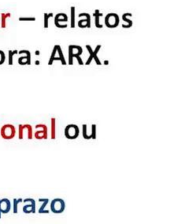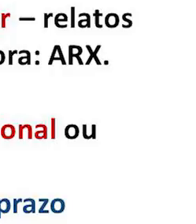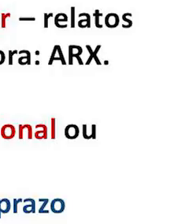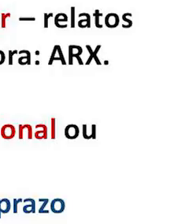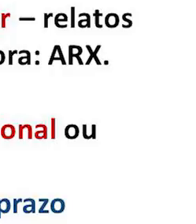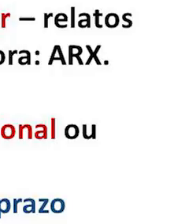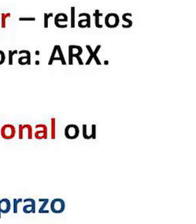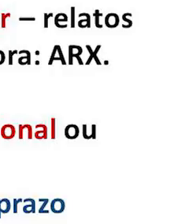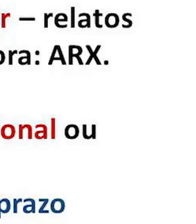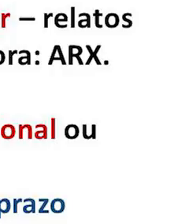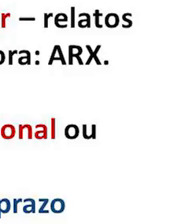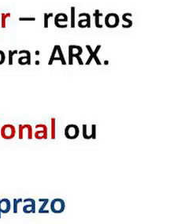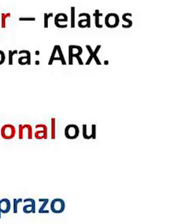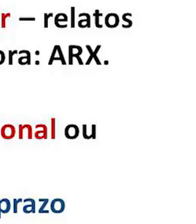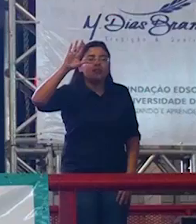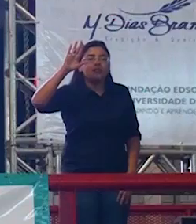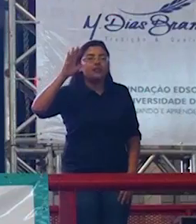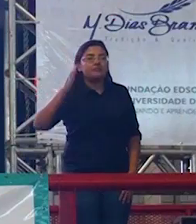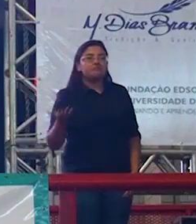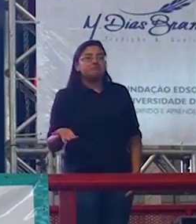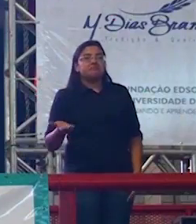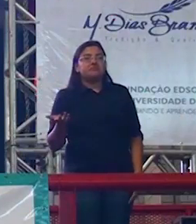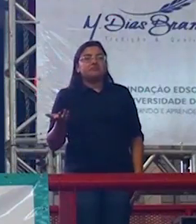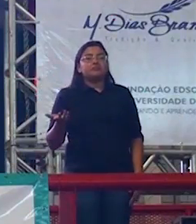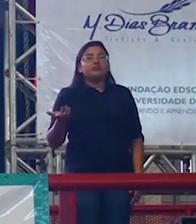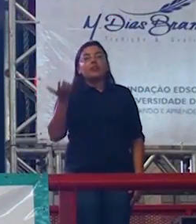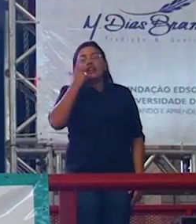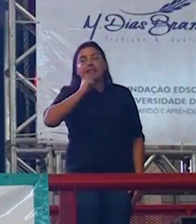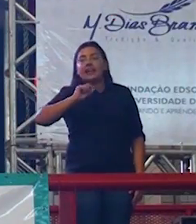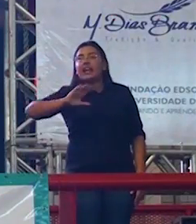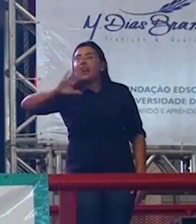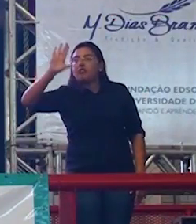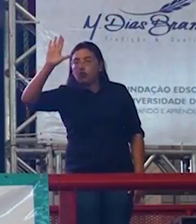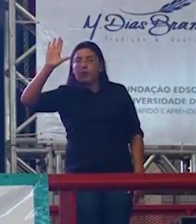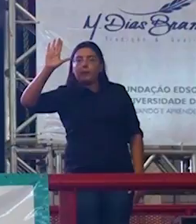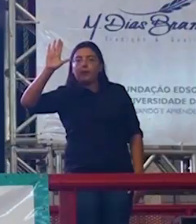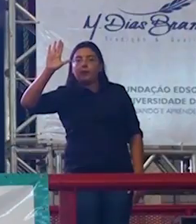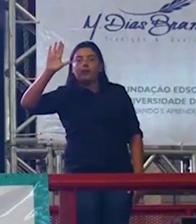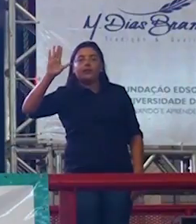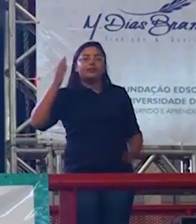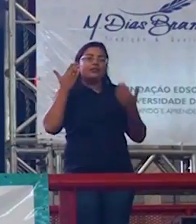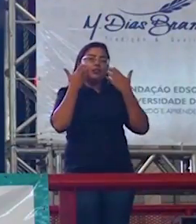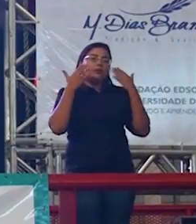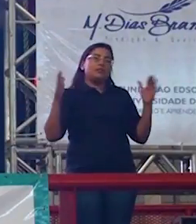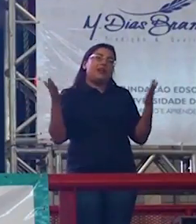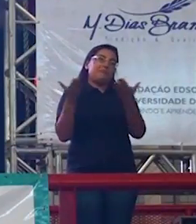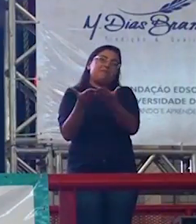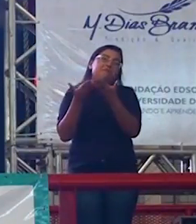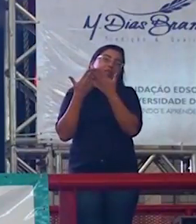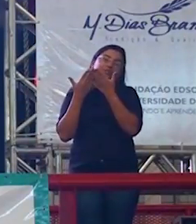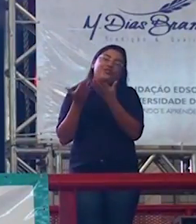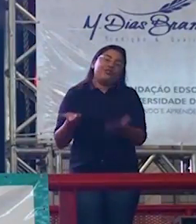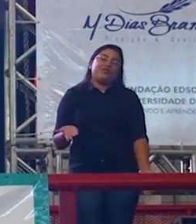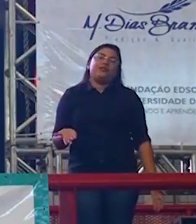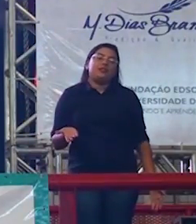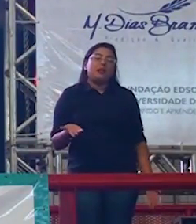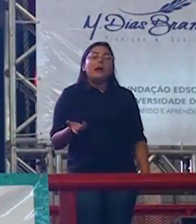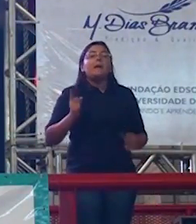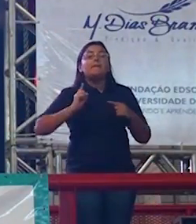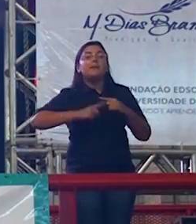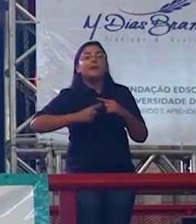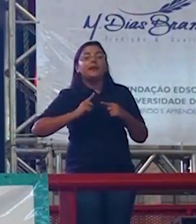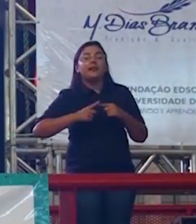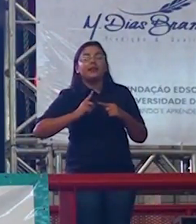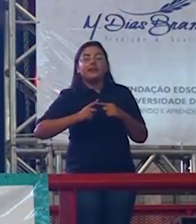esquecesse. Levante a mão. Quem levantou a mão não sabe o que está pedindo. Sabe por